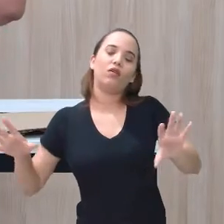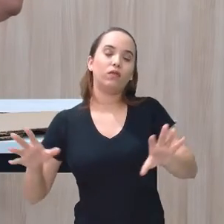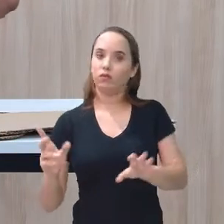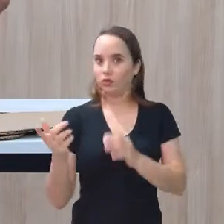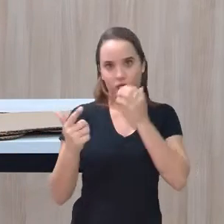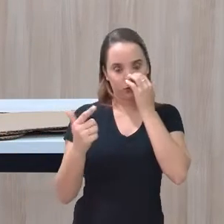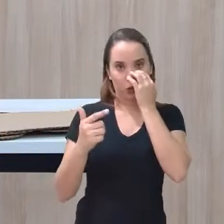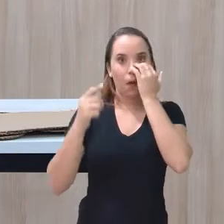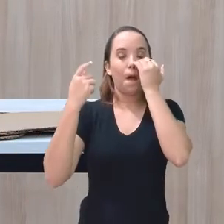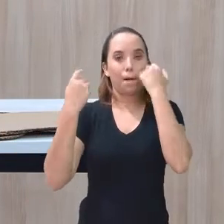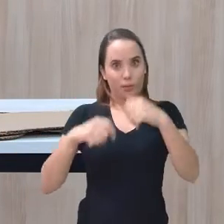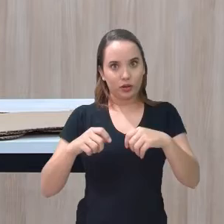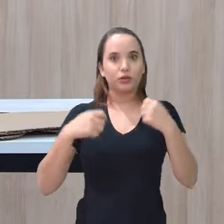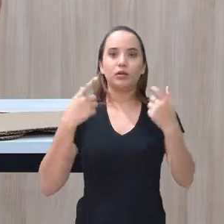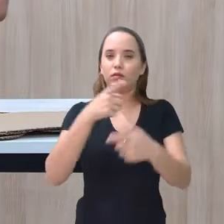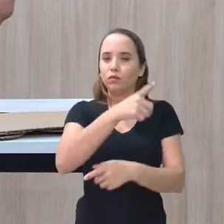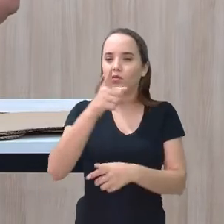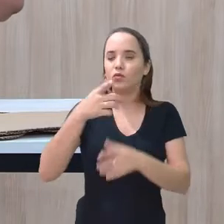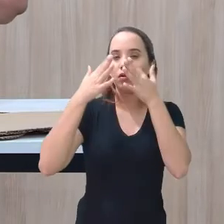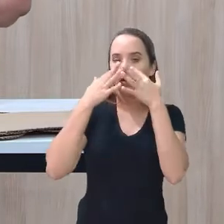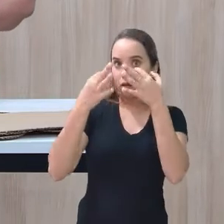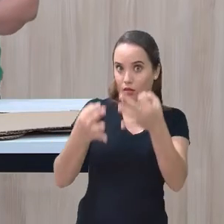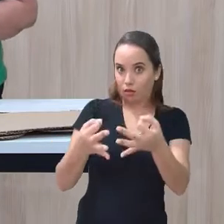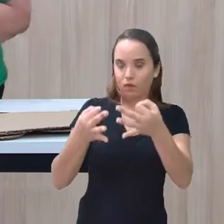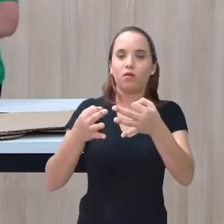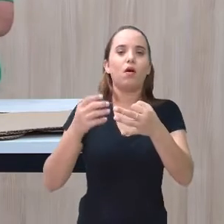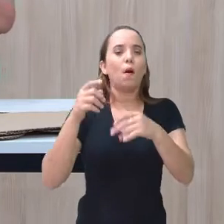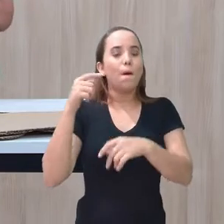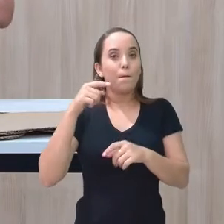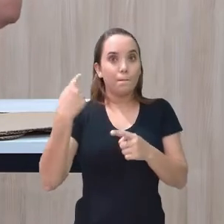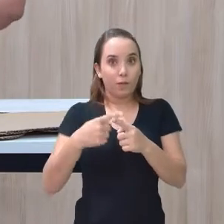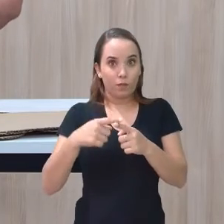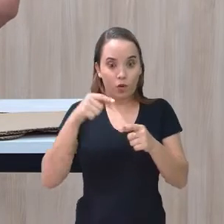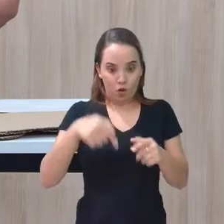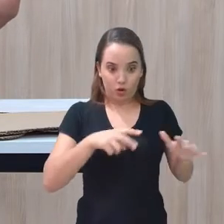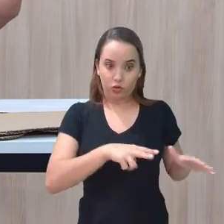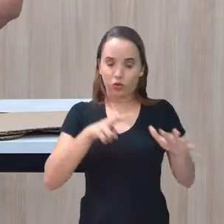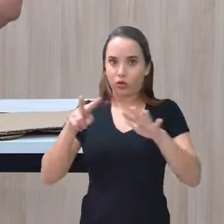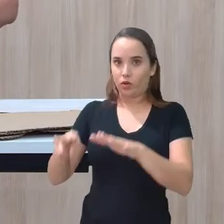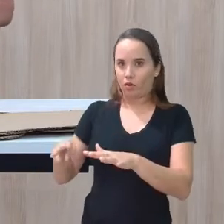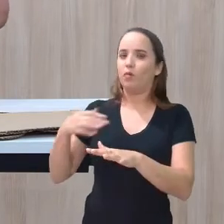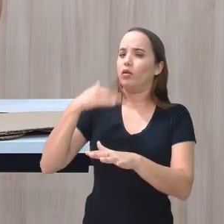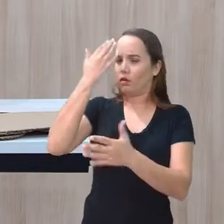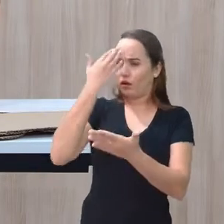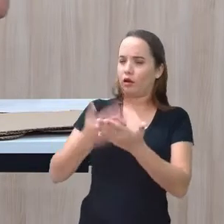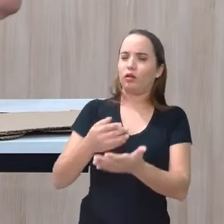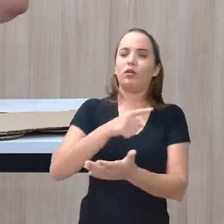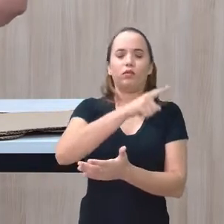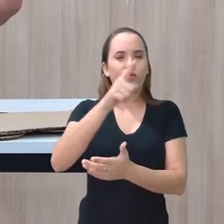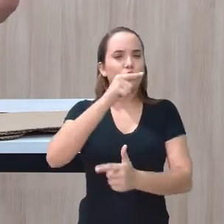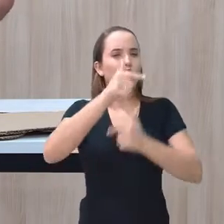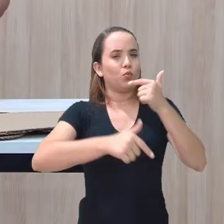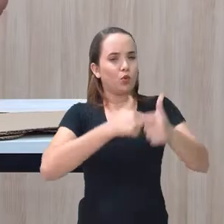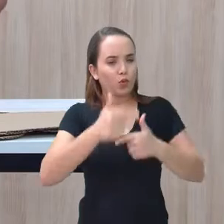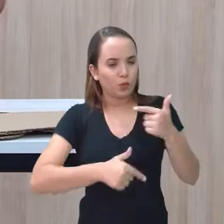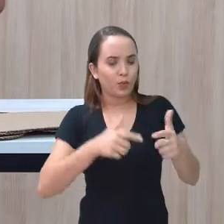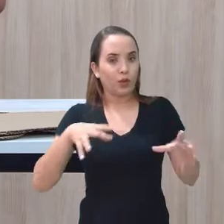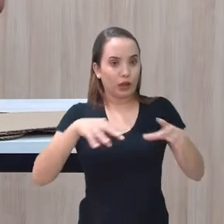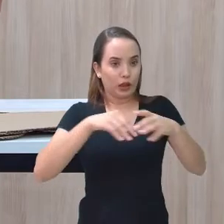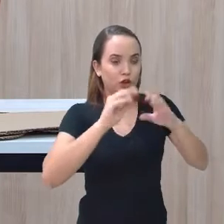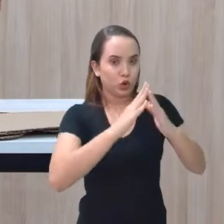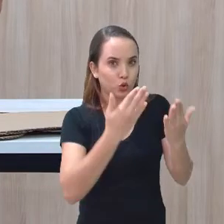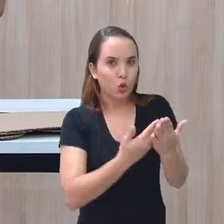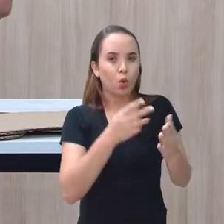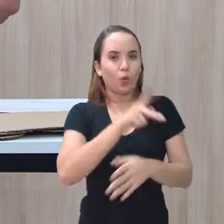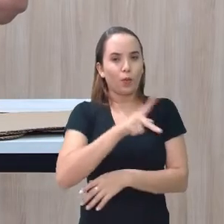eu acredito que durante a semana vocês vão ouvir bastante, né, os professores aí da escola de vocês falando a respeito aí